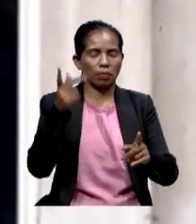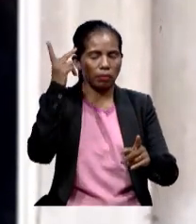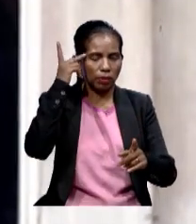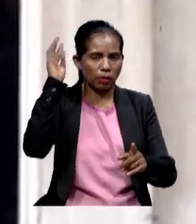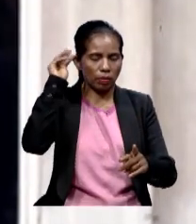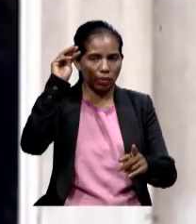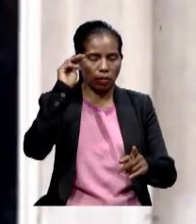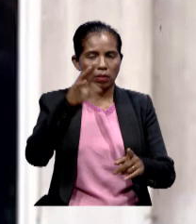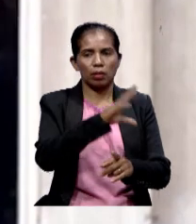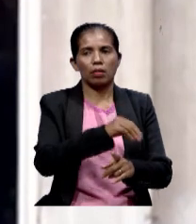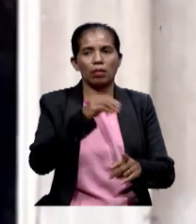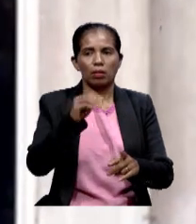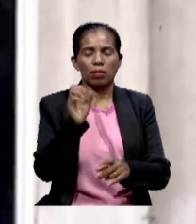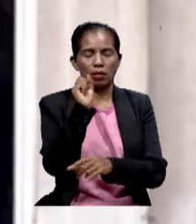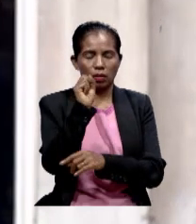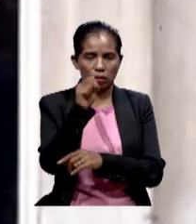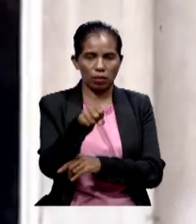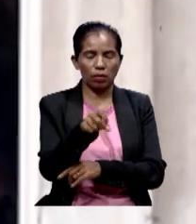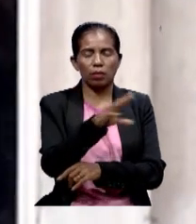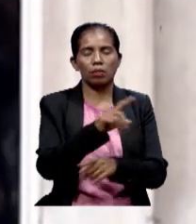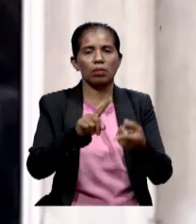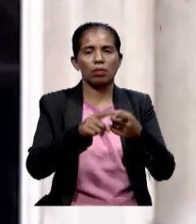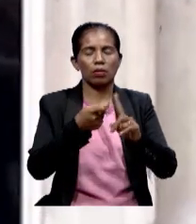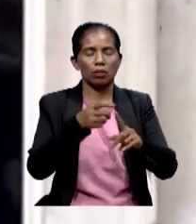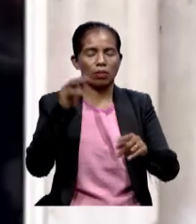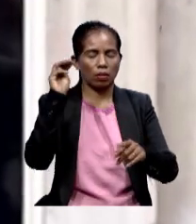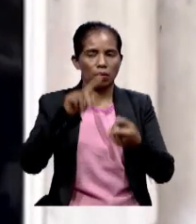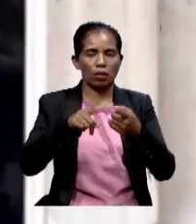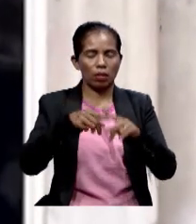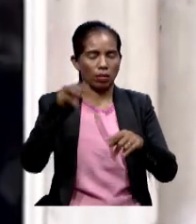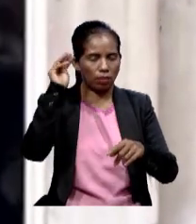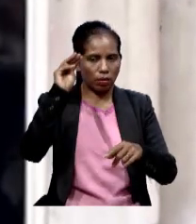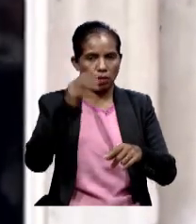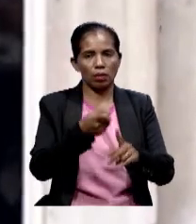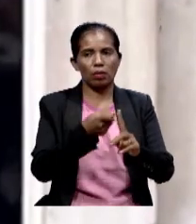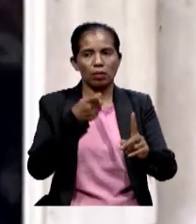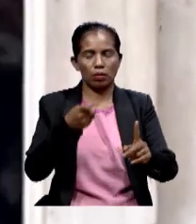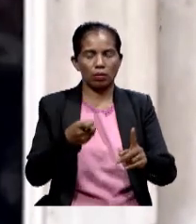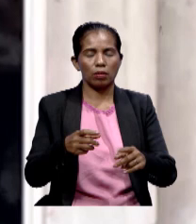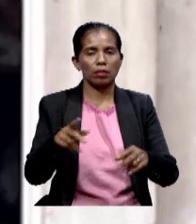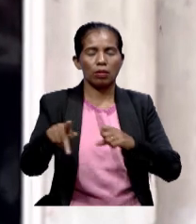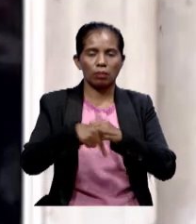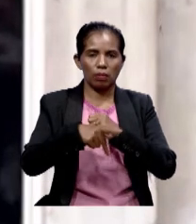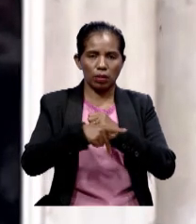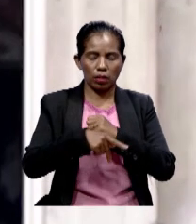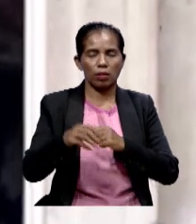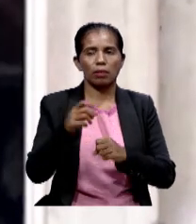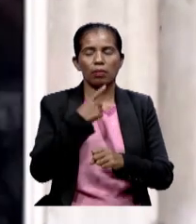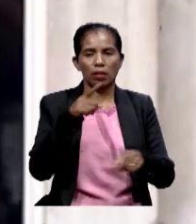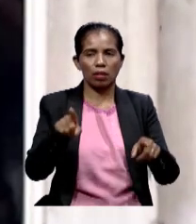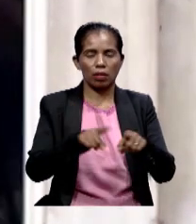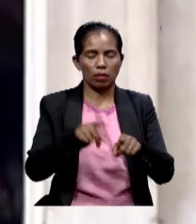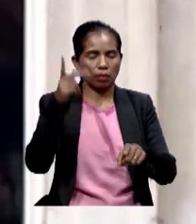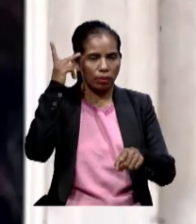gra britaniku hakruk bapel husi kolega ministeriais no legislador husi ne partido conservador. Nia hanesan